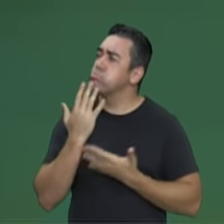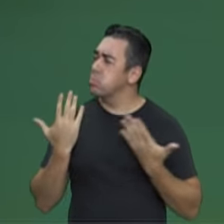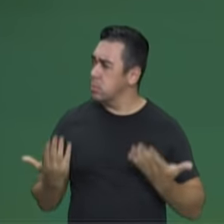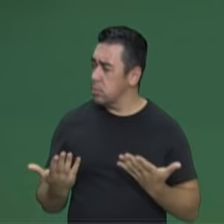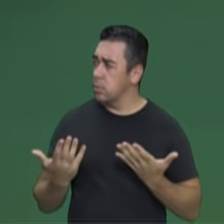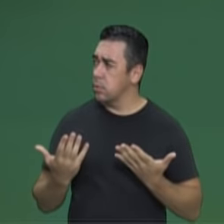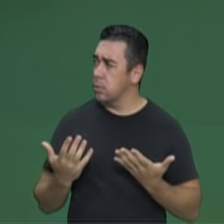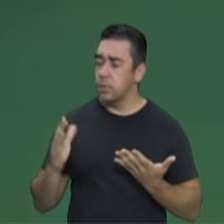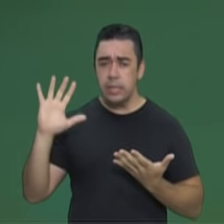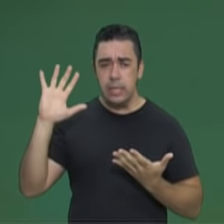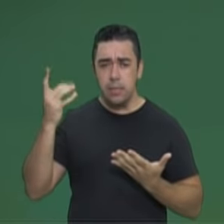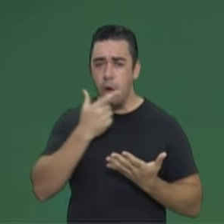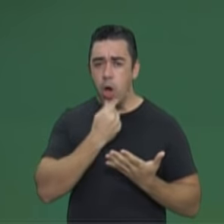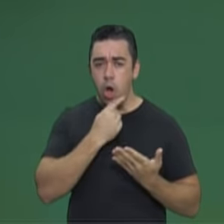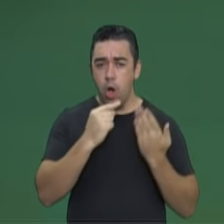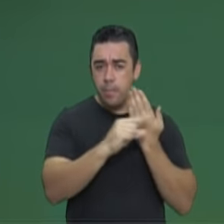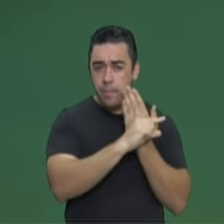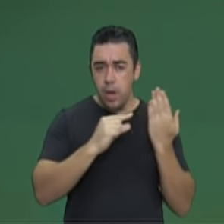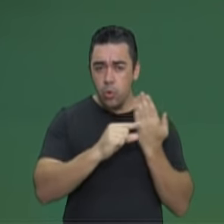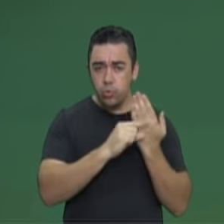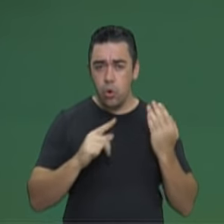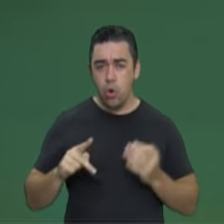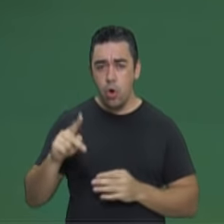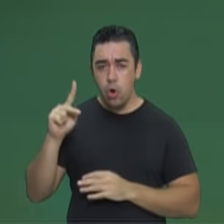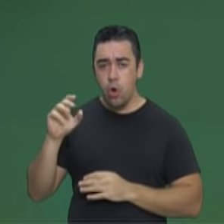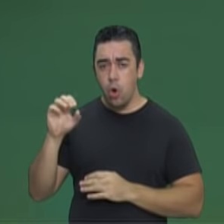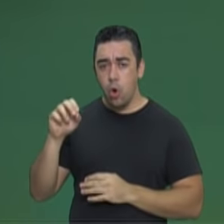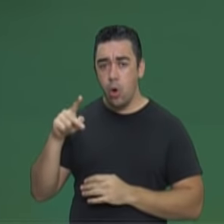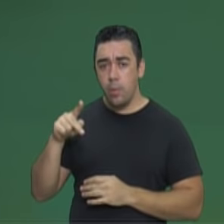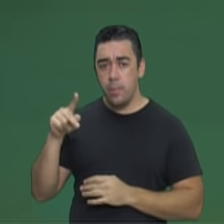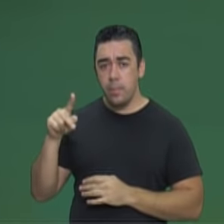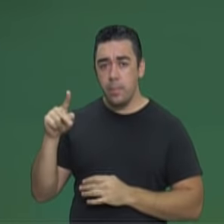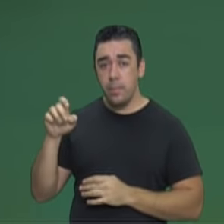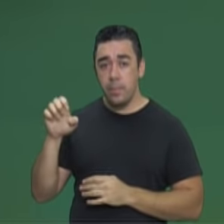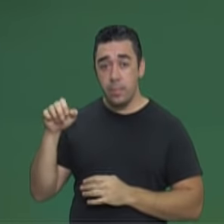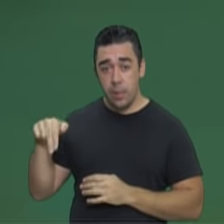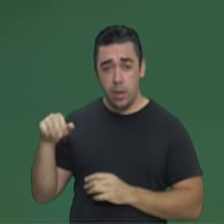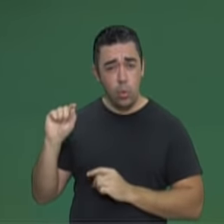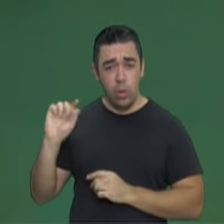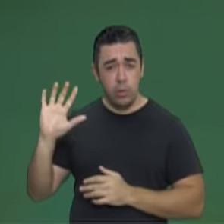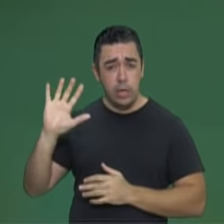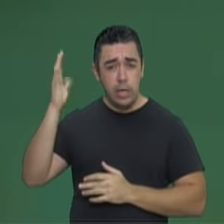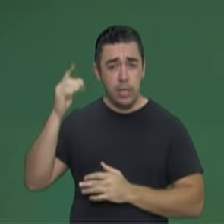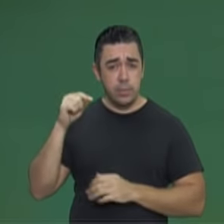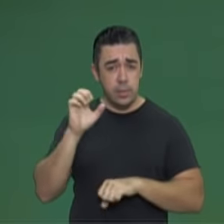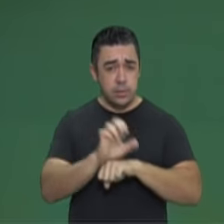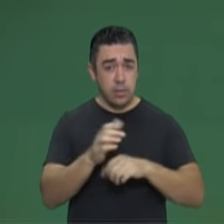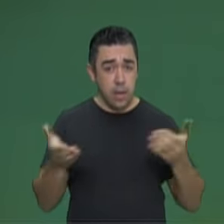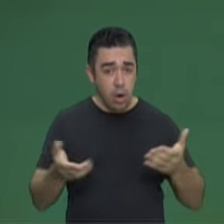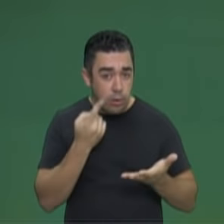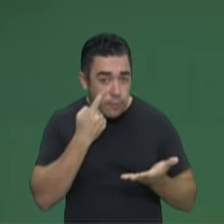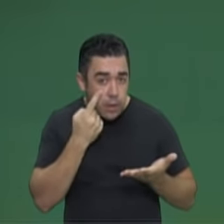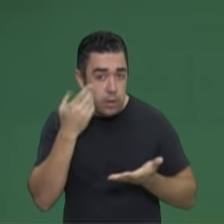esse climatólogo Köppen e o que nós temos de condições climáticas no nosso estado? E é isso que a gente vai ver